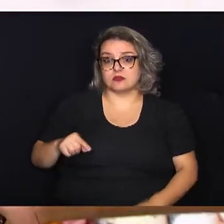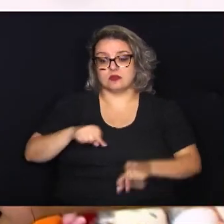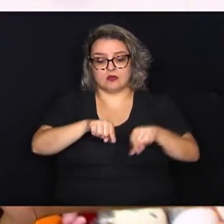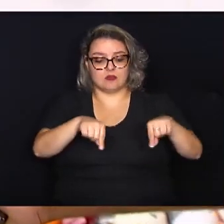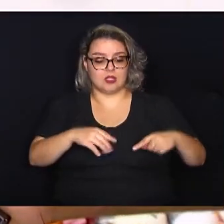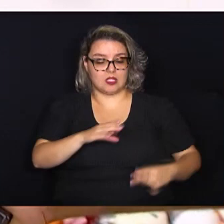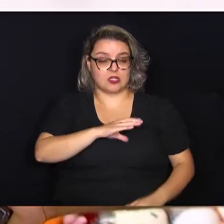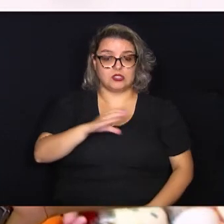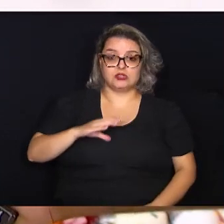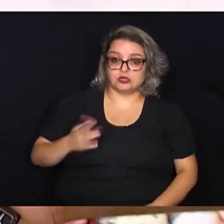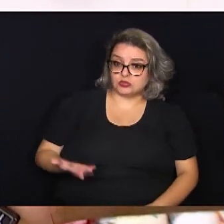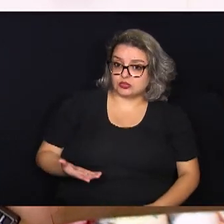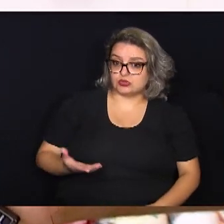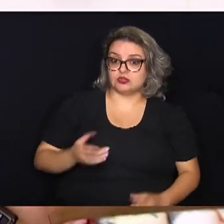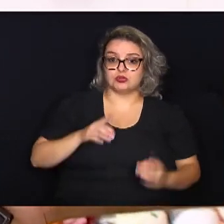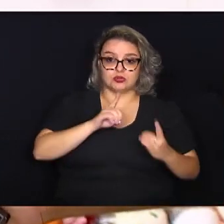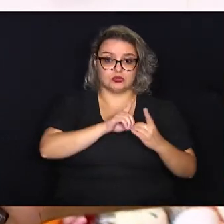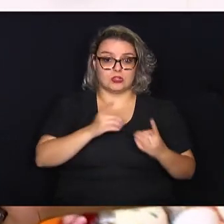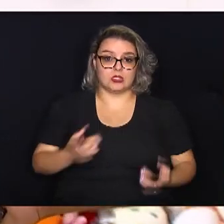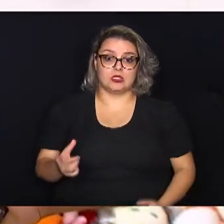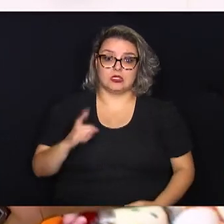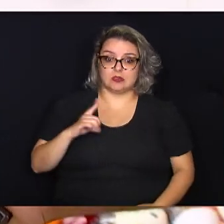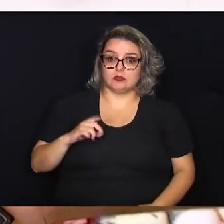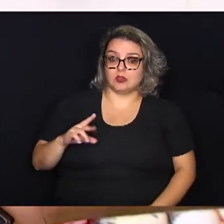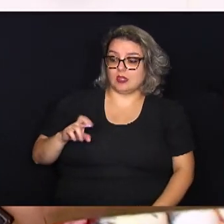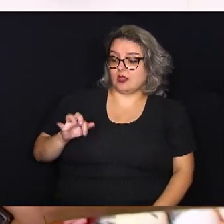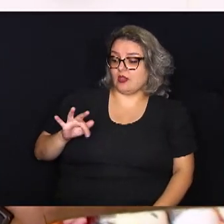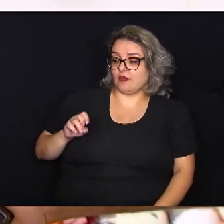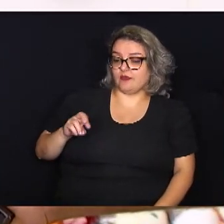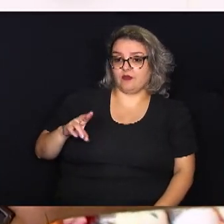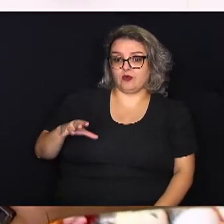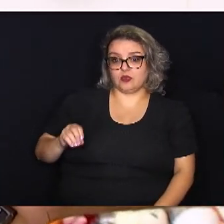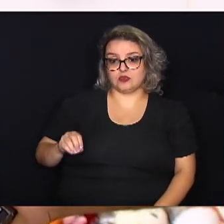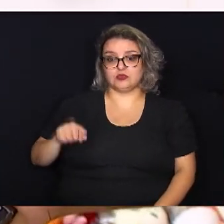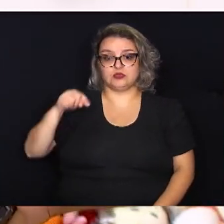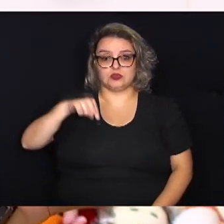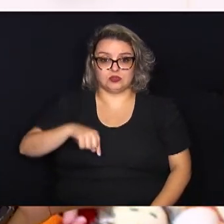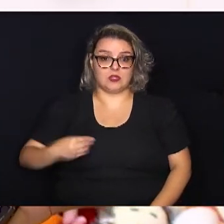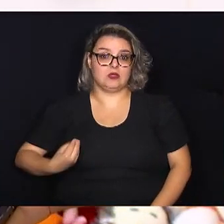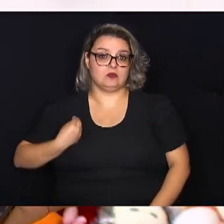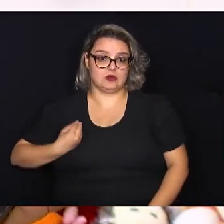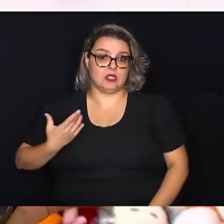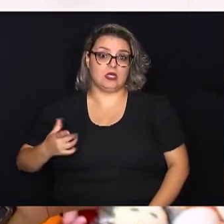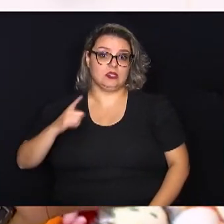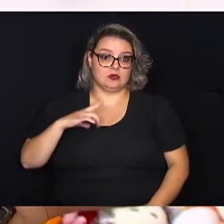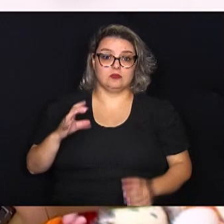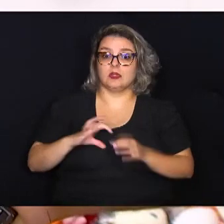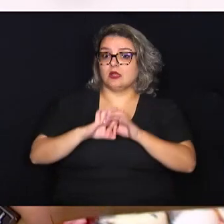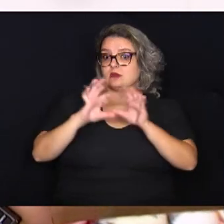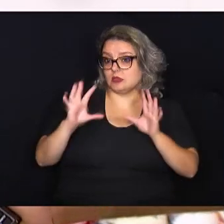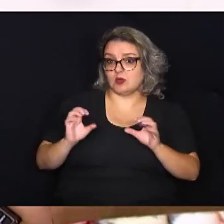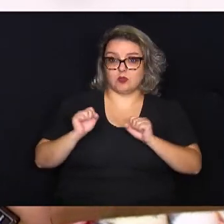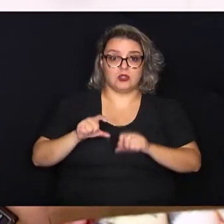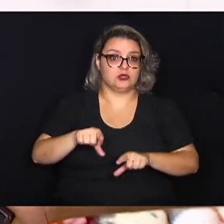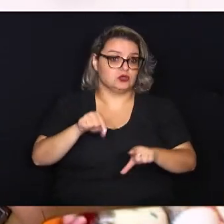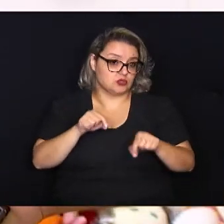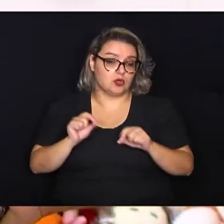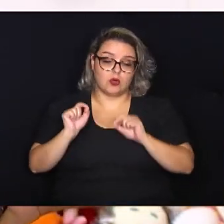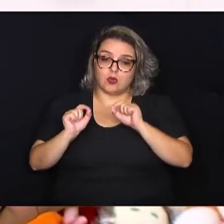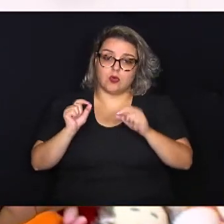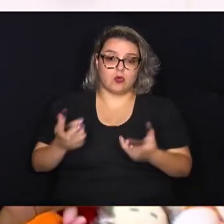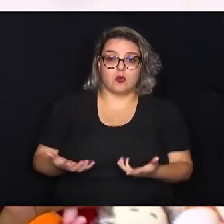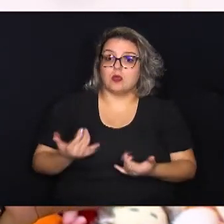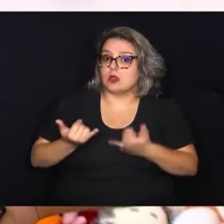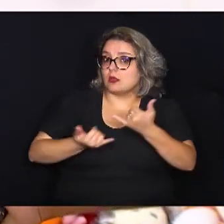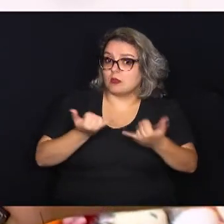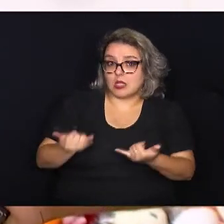tem as crianças que vêm fazer reforço e acabam passando por aqui. Então elas têm a liberdade de poder escolher com o que elas querem